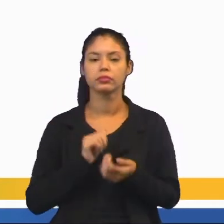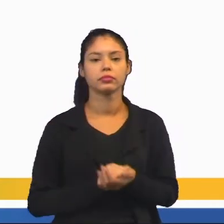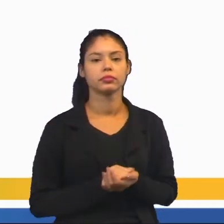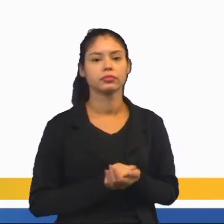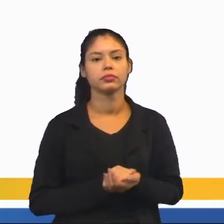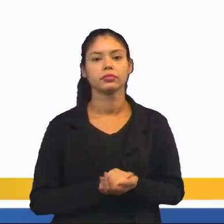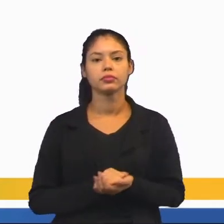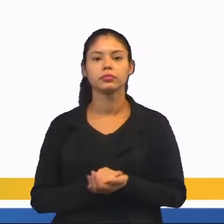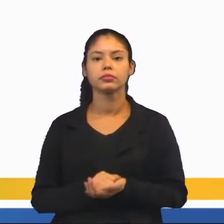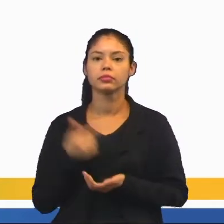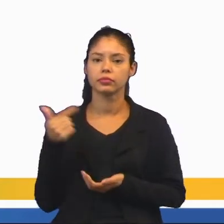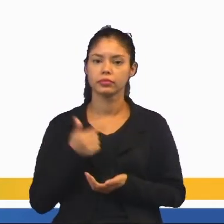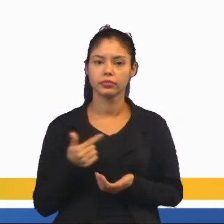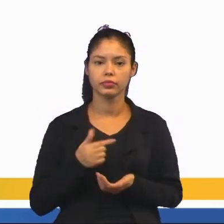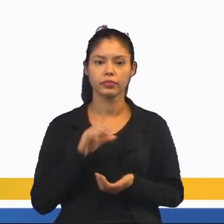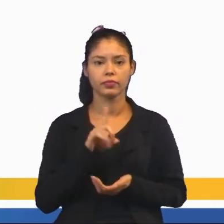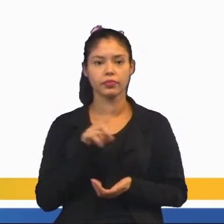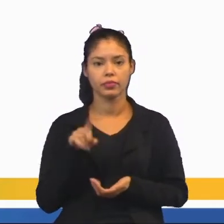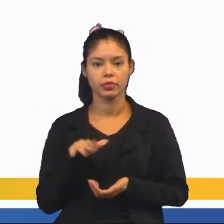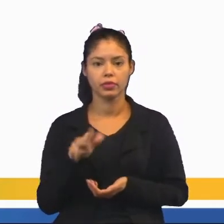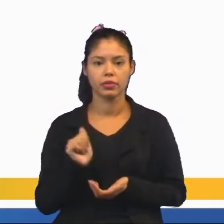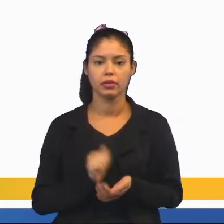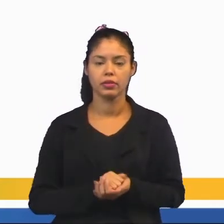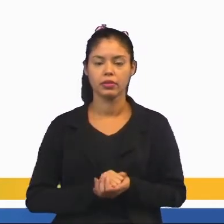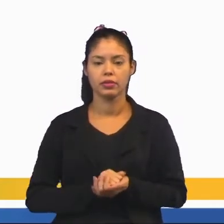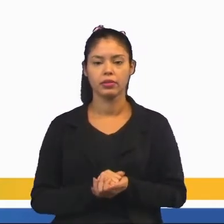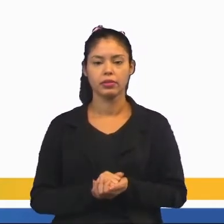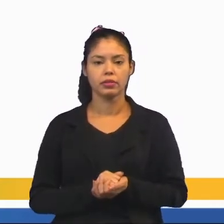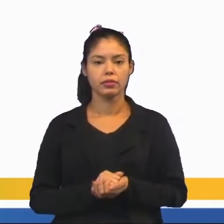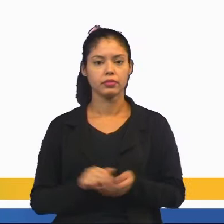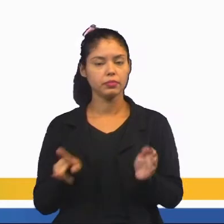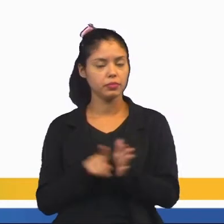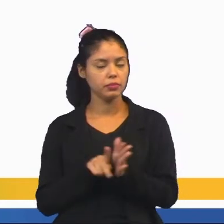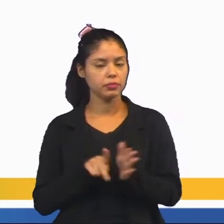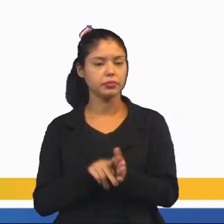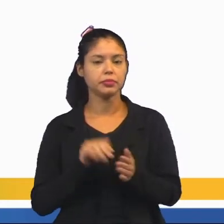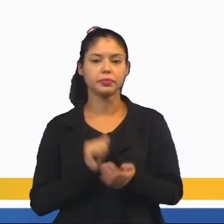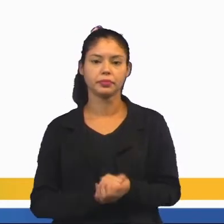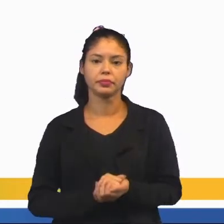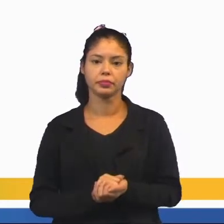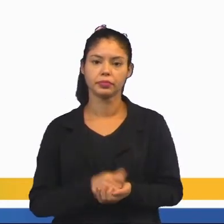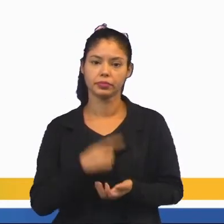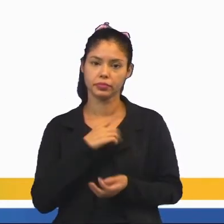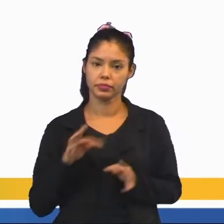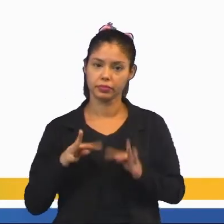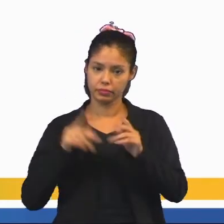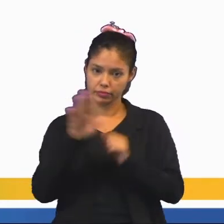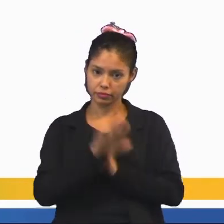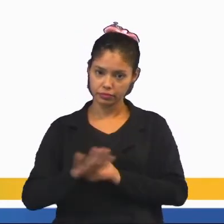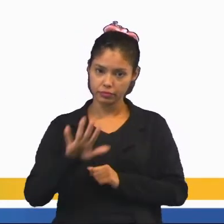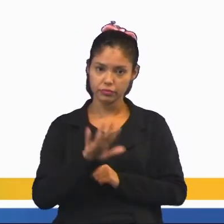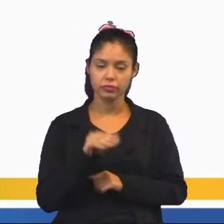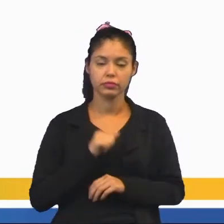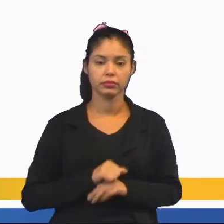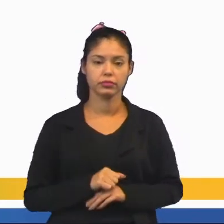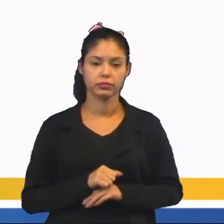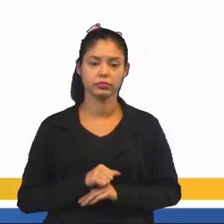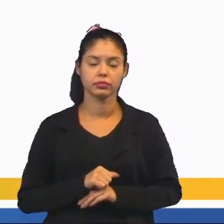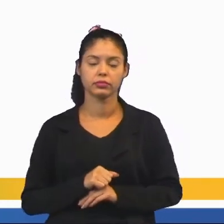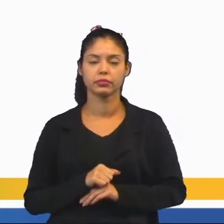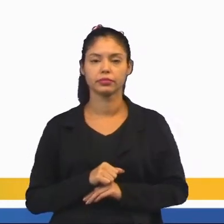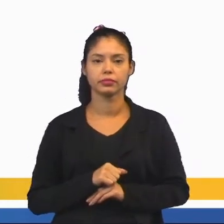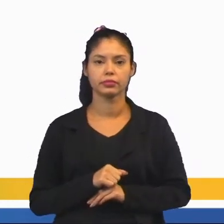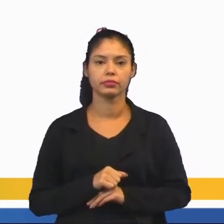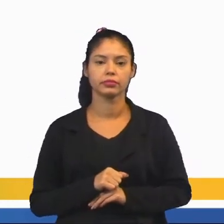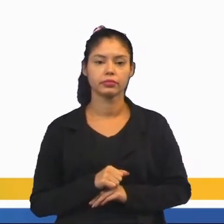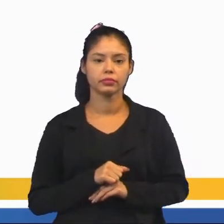certo? Segunda posição das dezenas. Para a posição das dezenas, todas as cartas podem